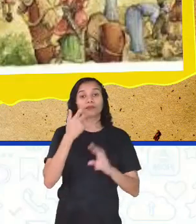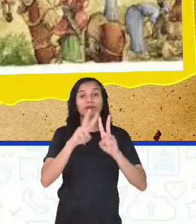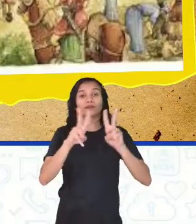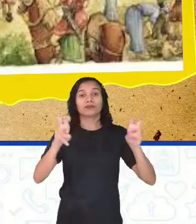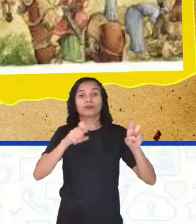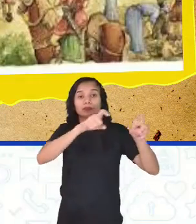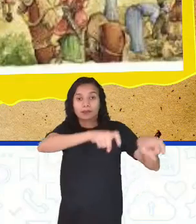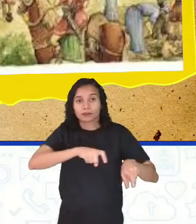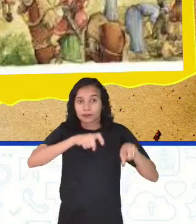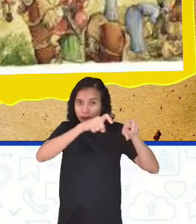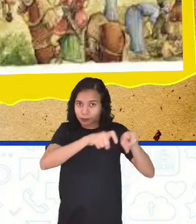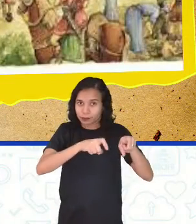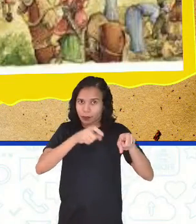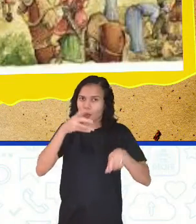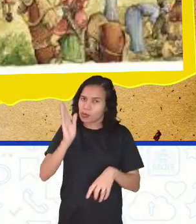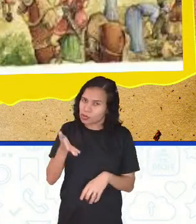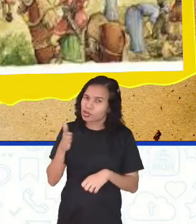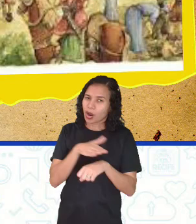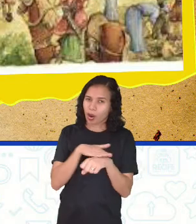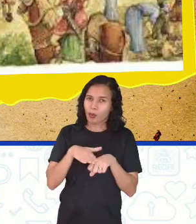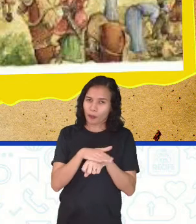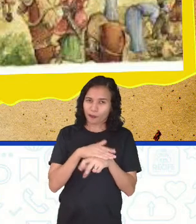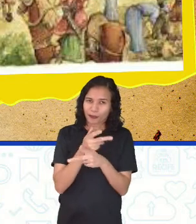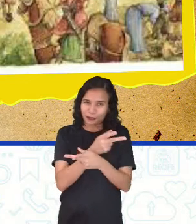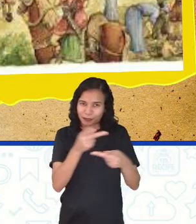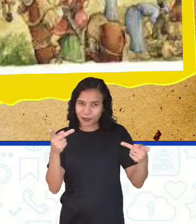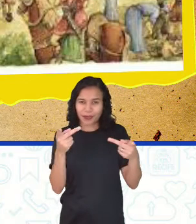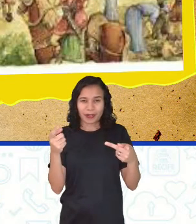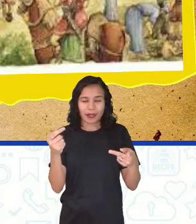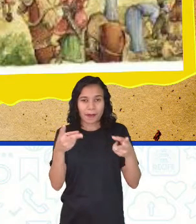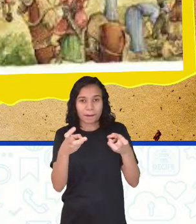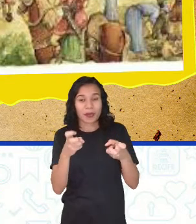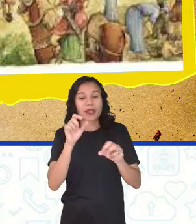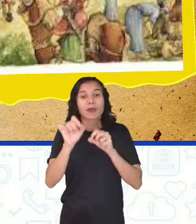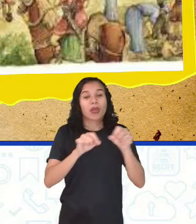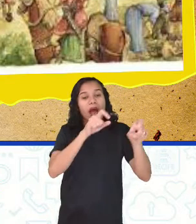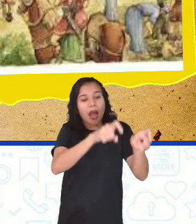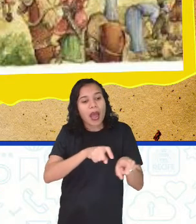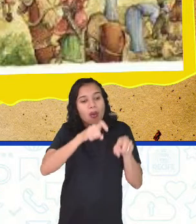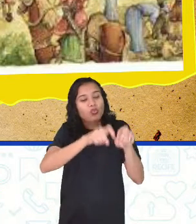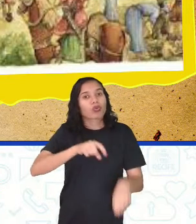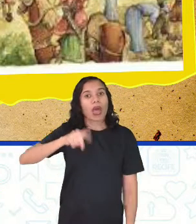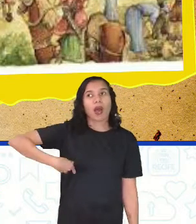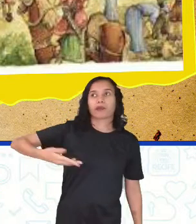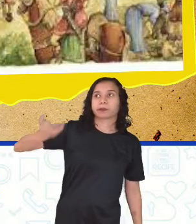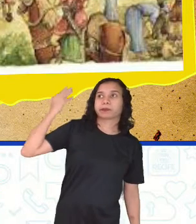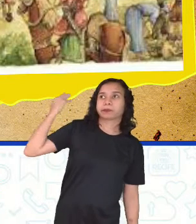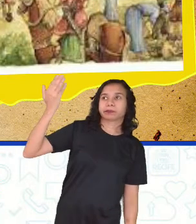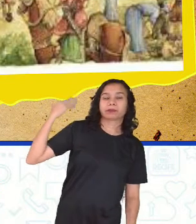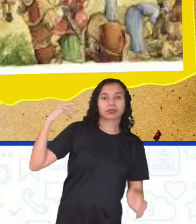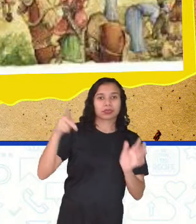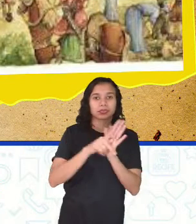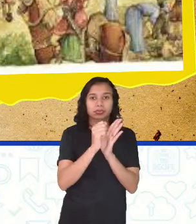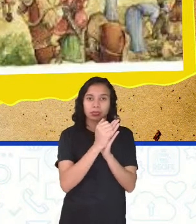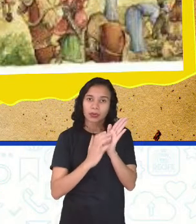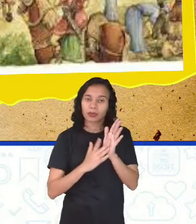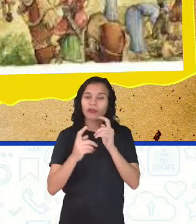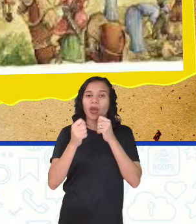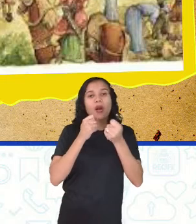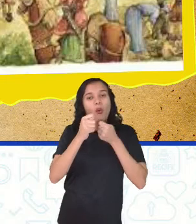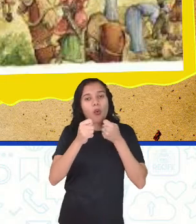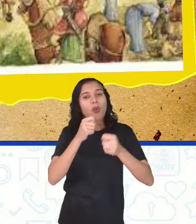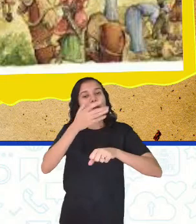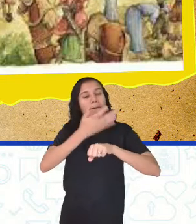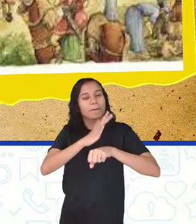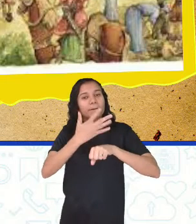agricultura. Eu já conversei com vocês antes aqui e nós vimos que a agricultura é uma das mais antigas atividades econômicas realizada pelo